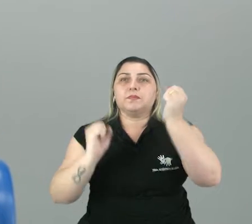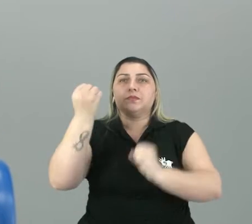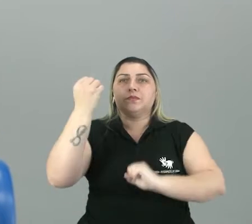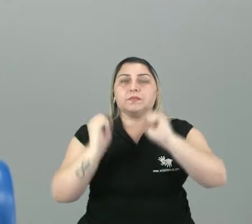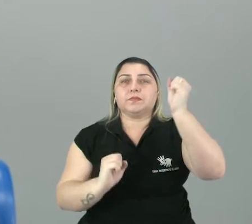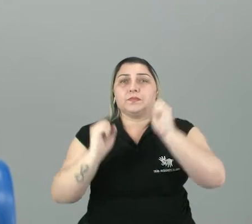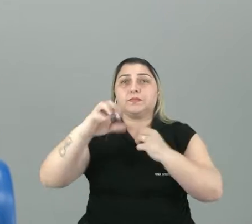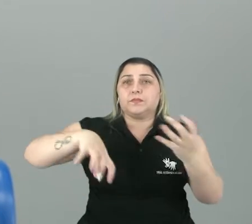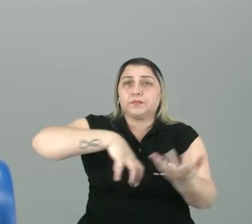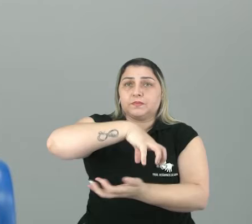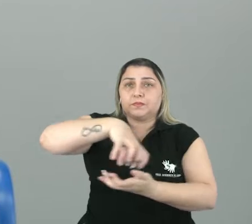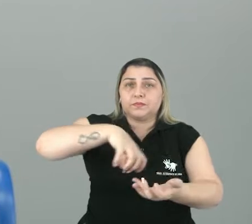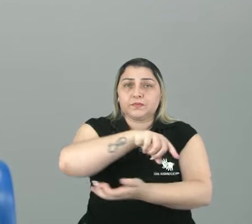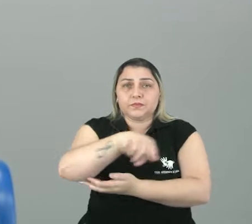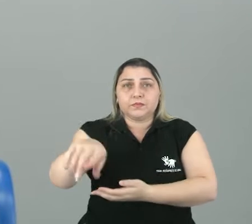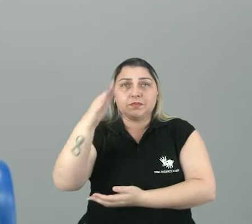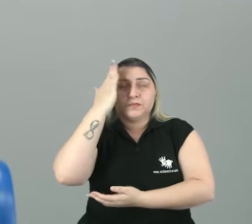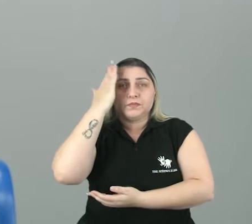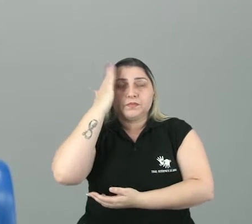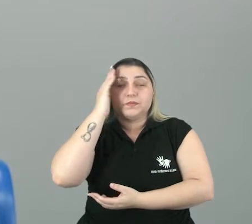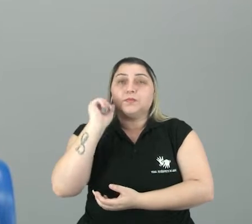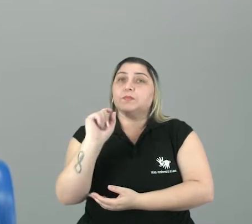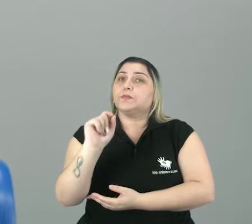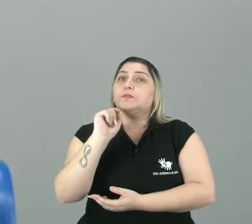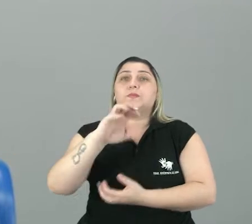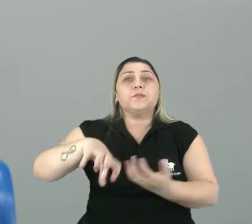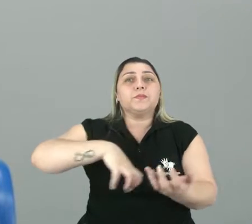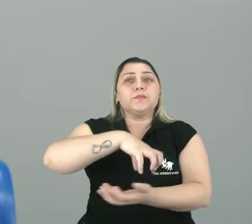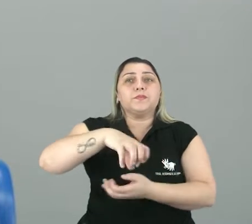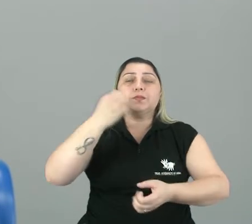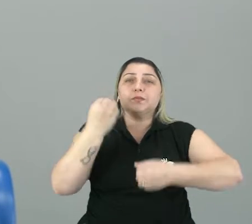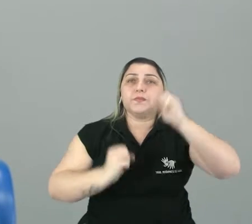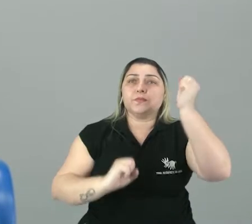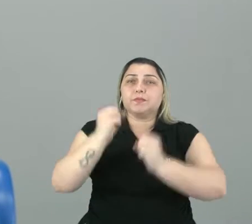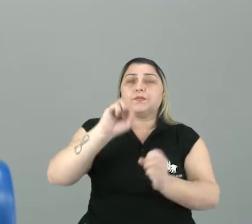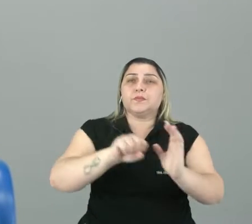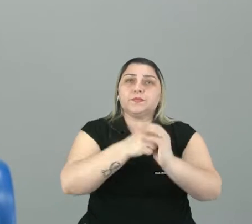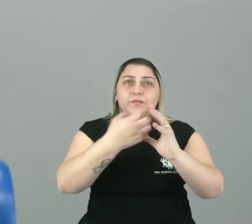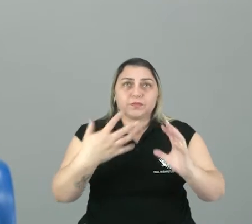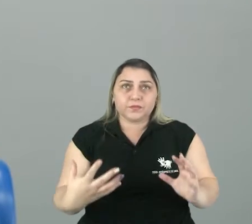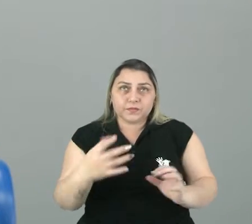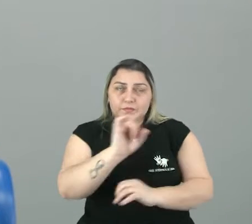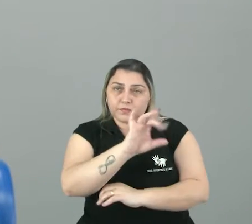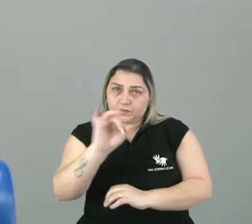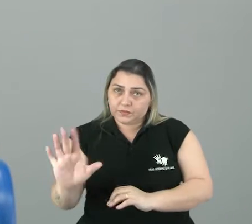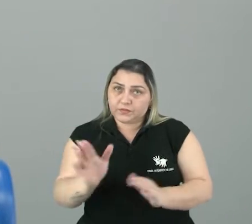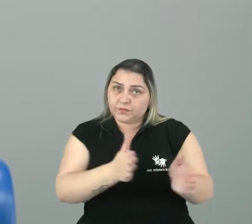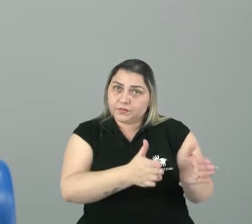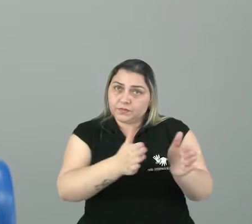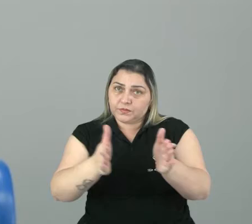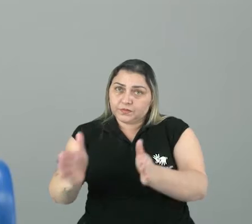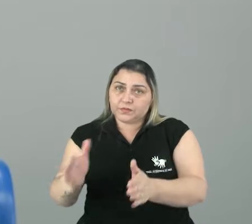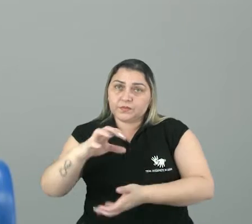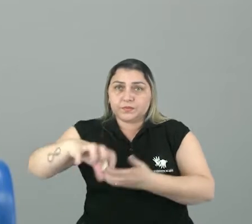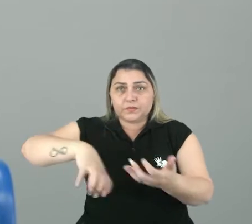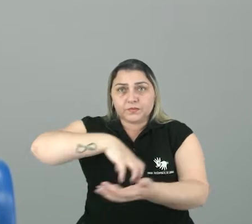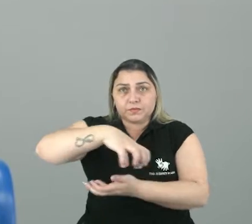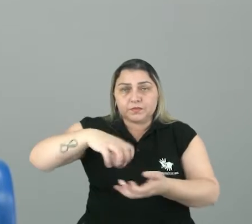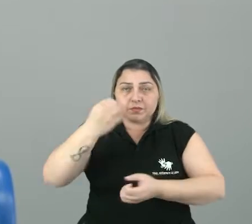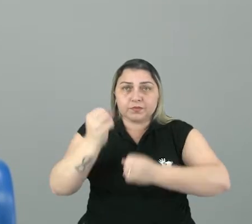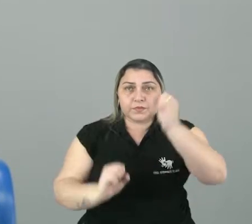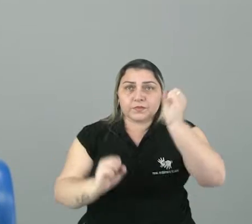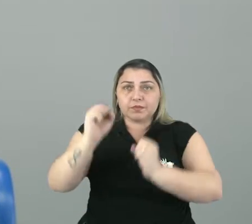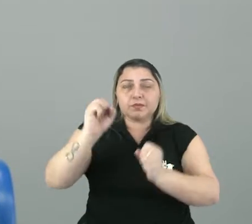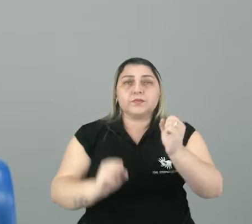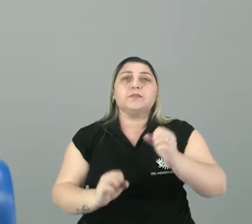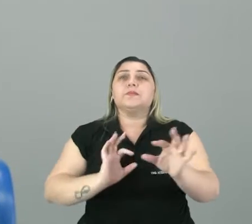Industrial. Você vai entender na aula de hoje o que foi a Revolução Industrial, as características de cada fase da Revolução